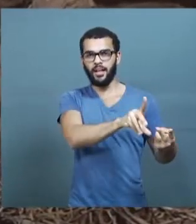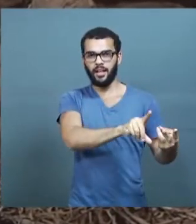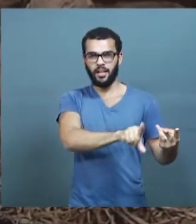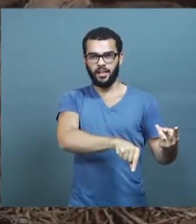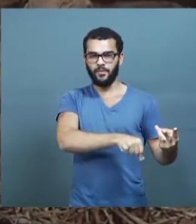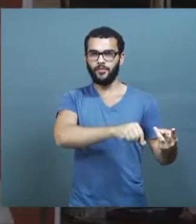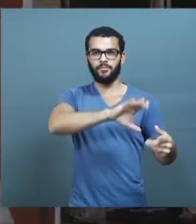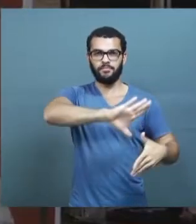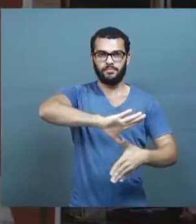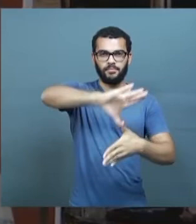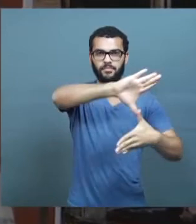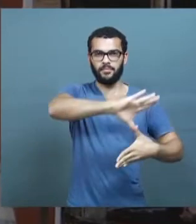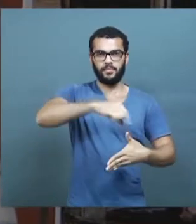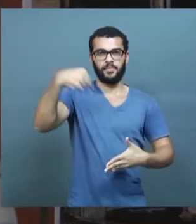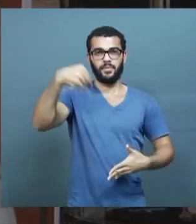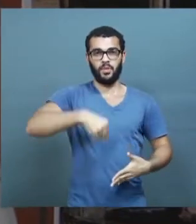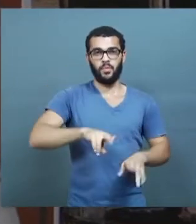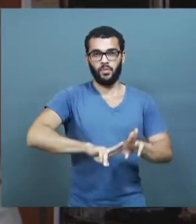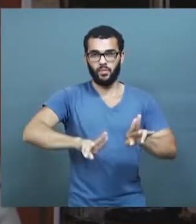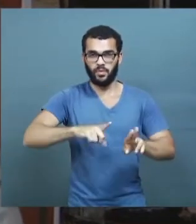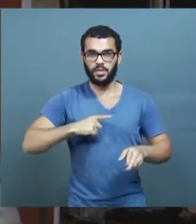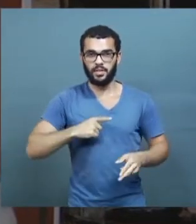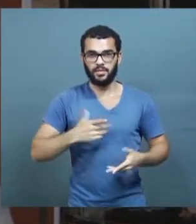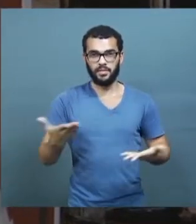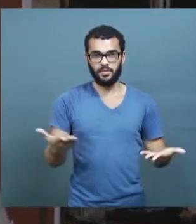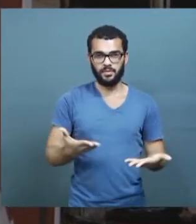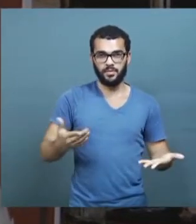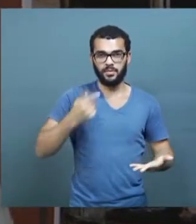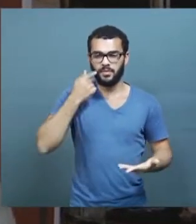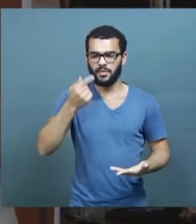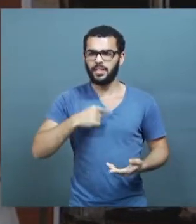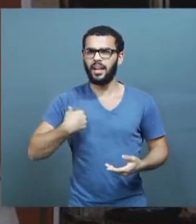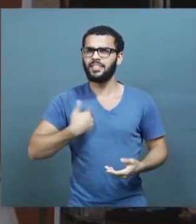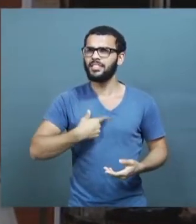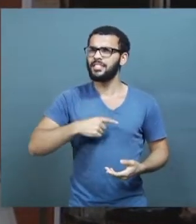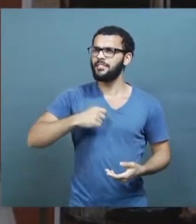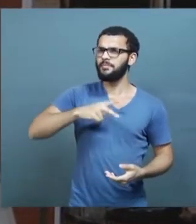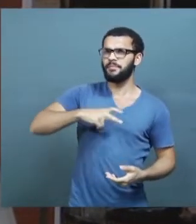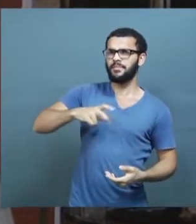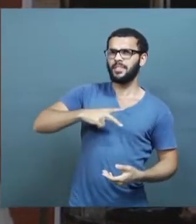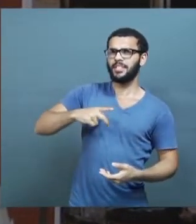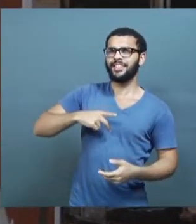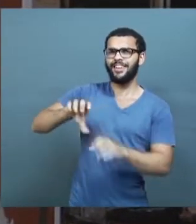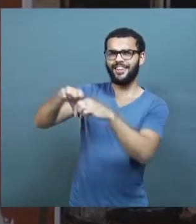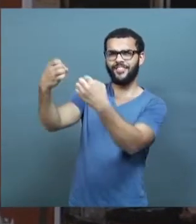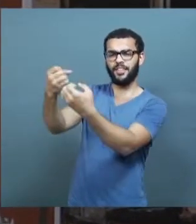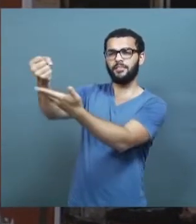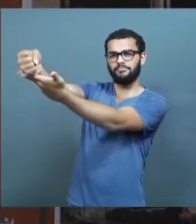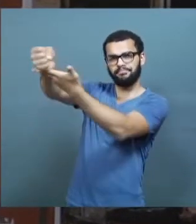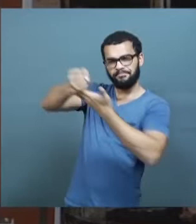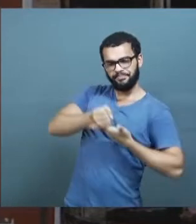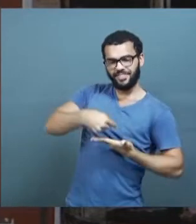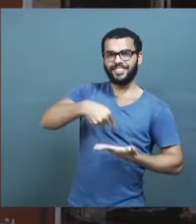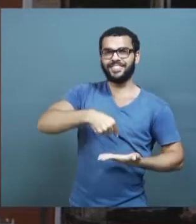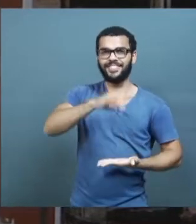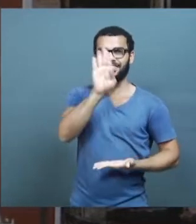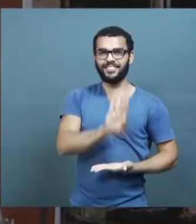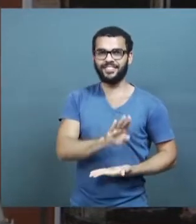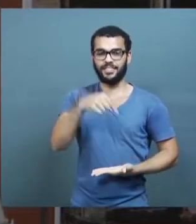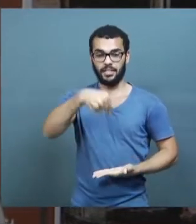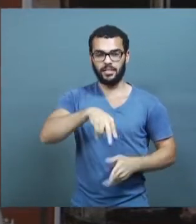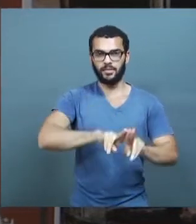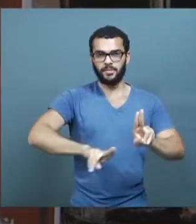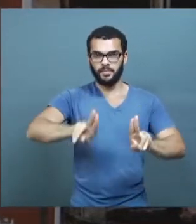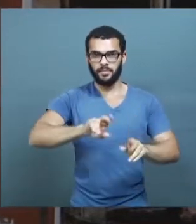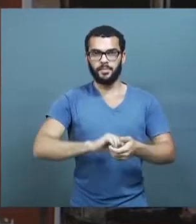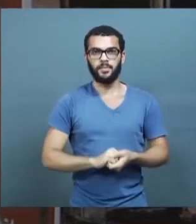esta semana. Nós trouxemos esse evento de Portugal para o Brasil pela primeira vez, e é aqui na UFO. É